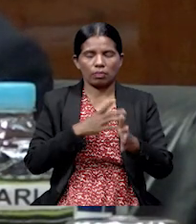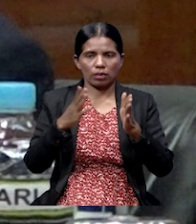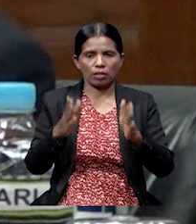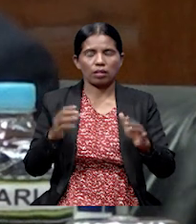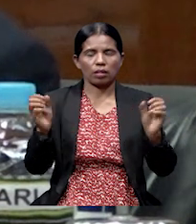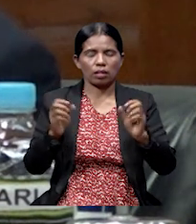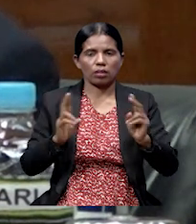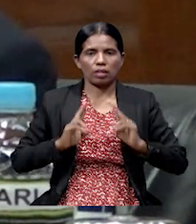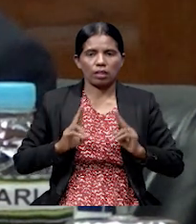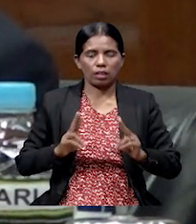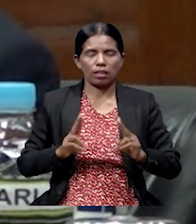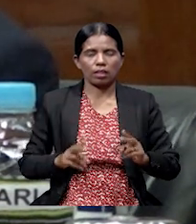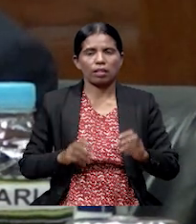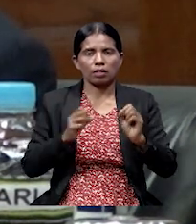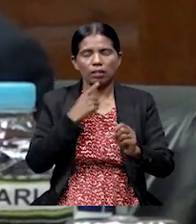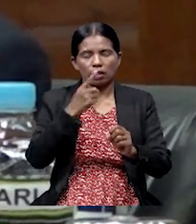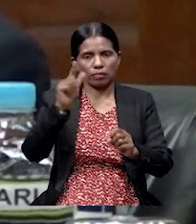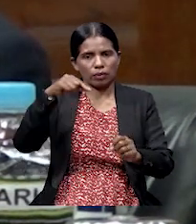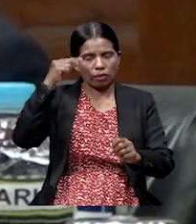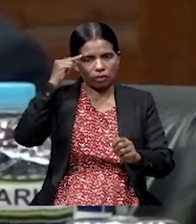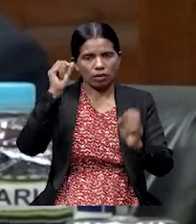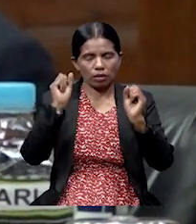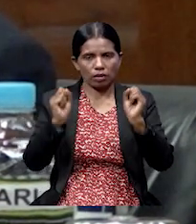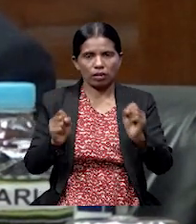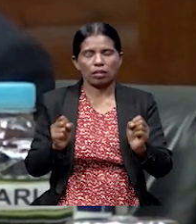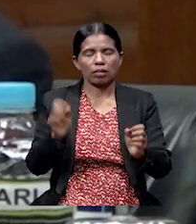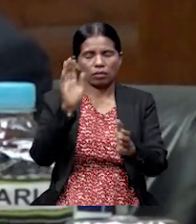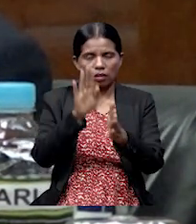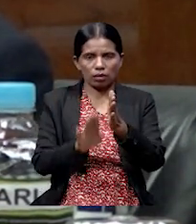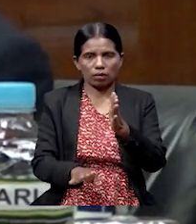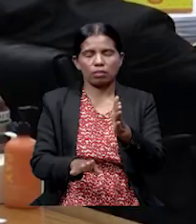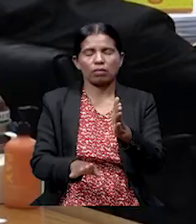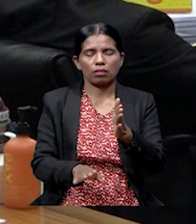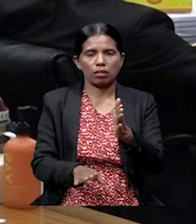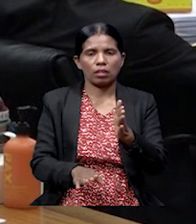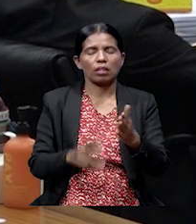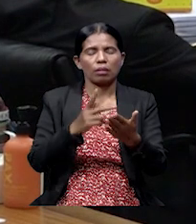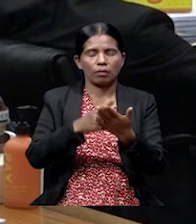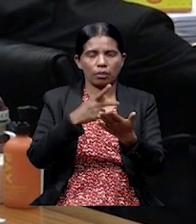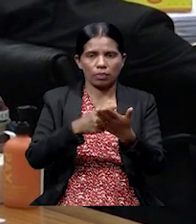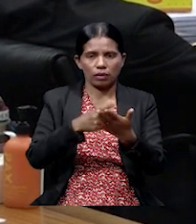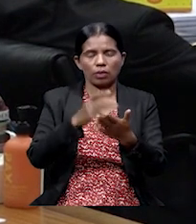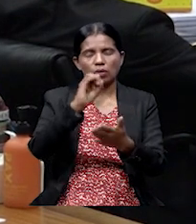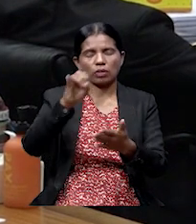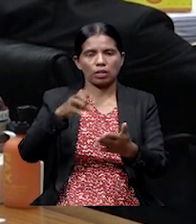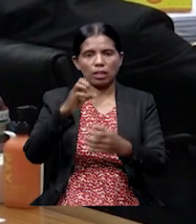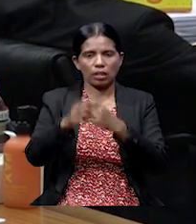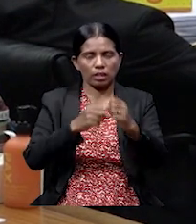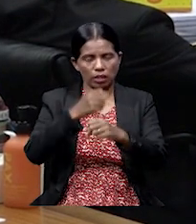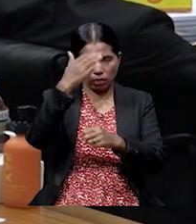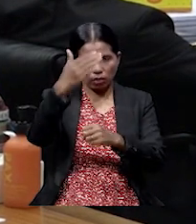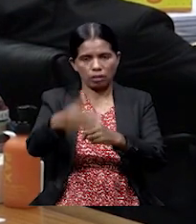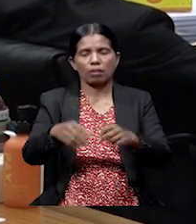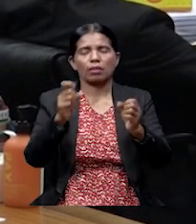os urgente. Nune recomenda ba governo atu inclina programa Hirakne e a proposta orçamento geral Estado mai. Nune